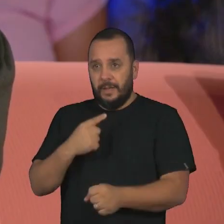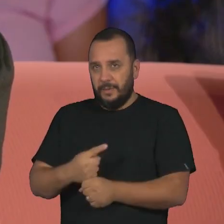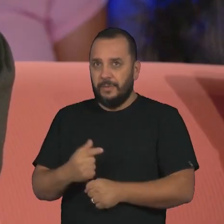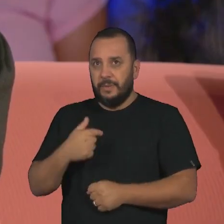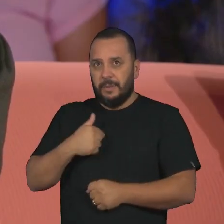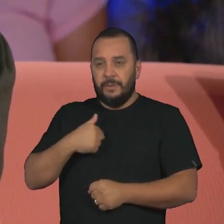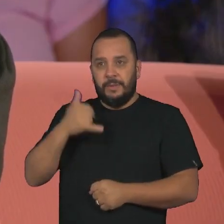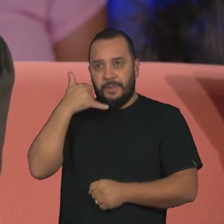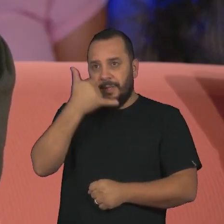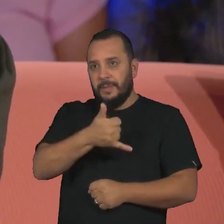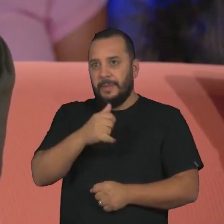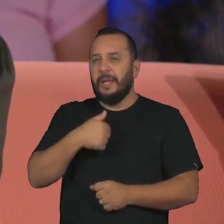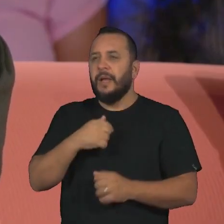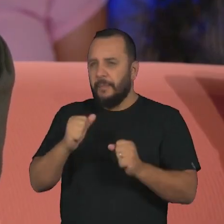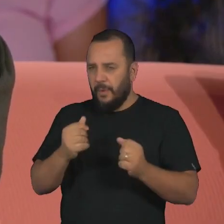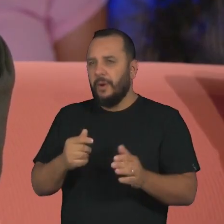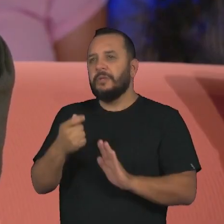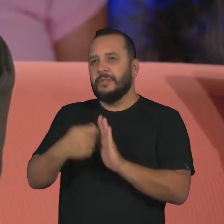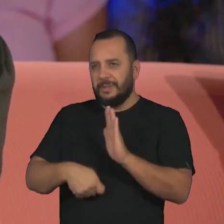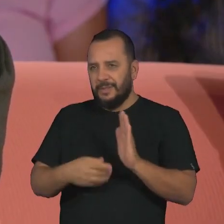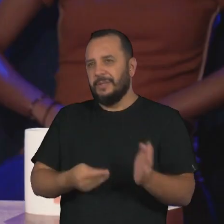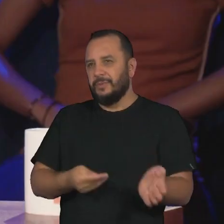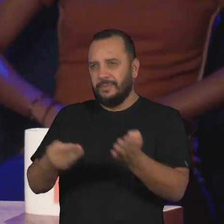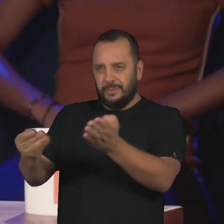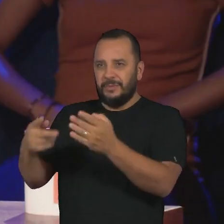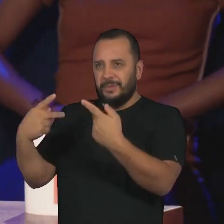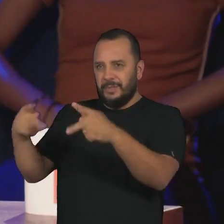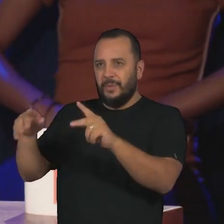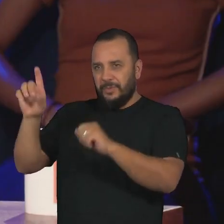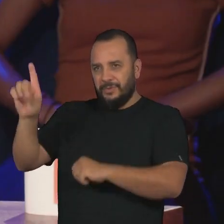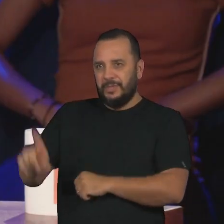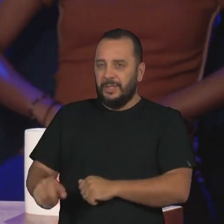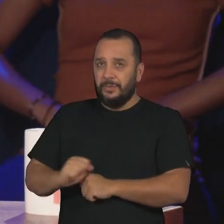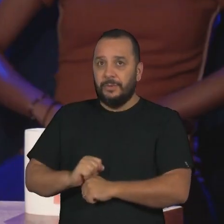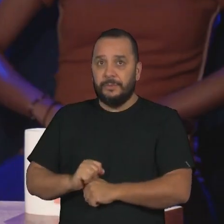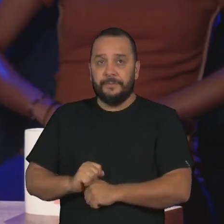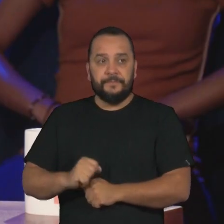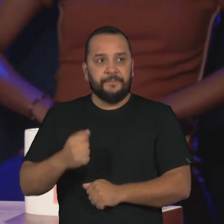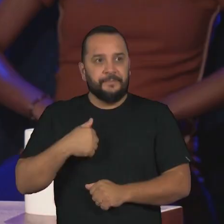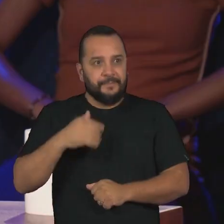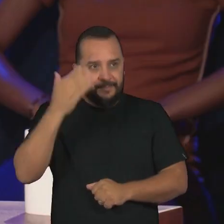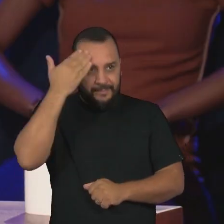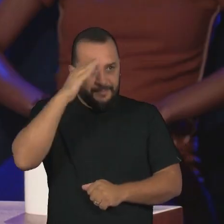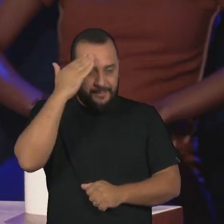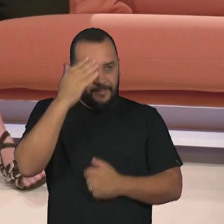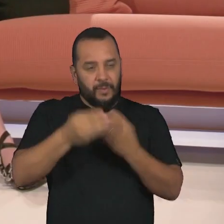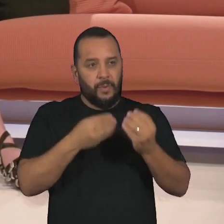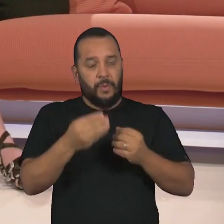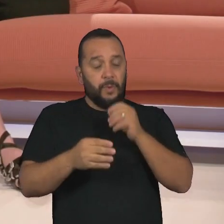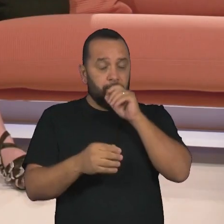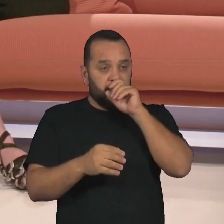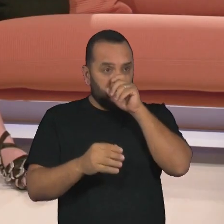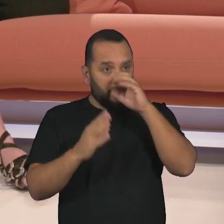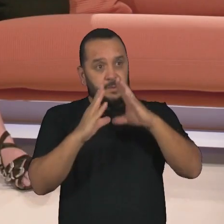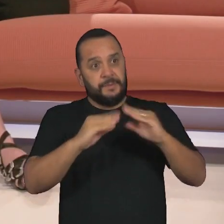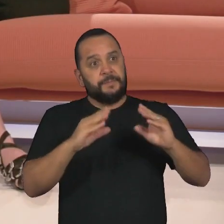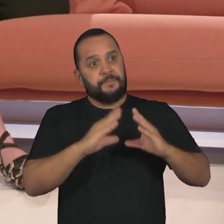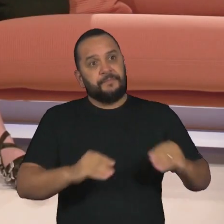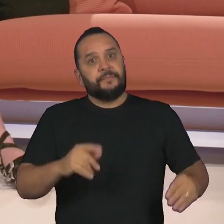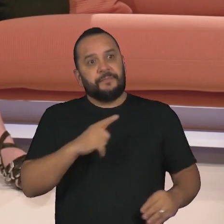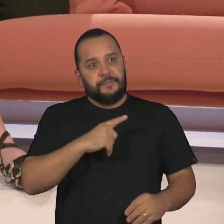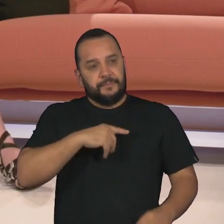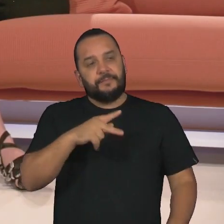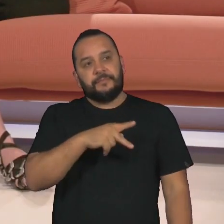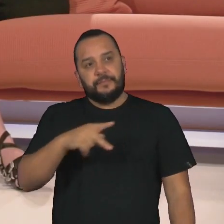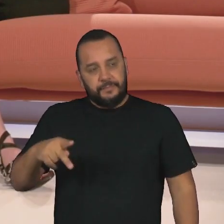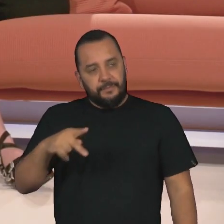liguei para ela, ela falou, pode ficar com os direitos da peça. E só para a gente entender um pouco a complexidade que é o Líbano, né? Então, o Líbano, você tem o